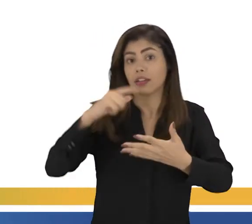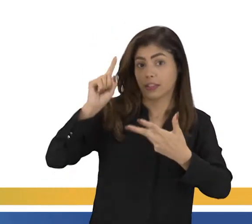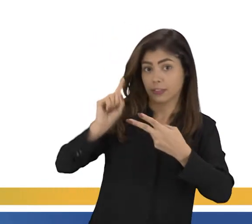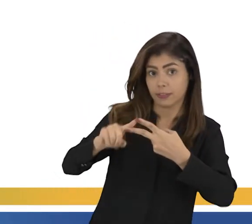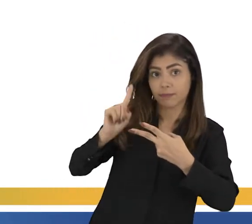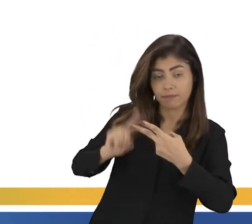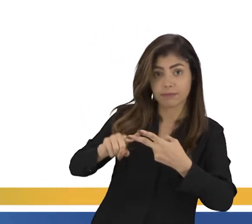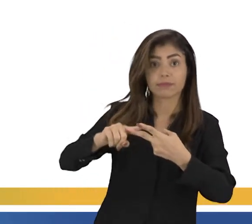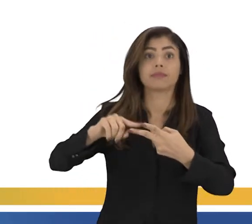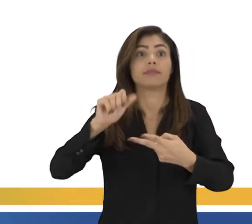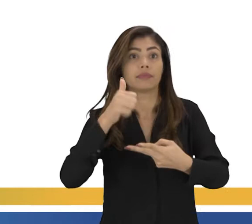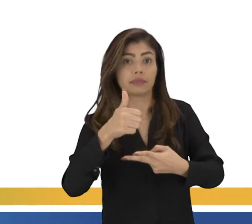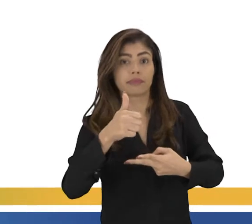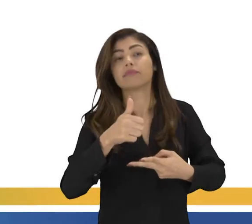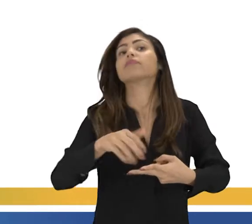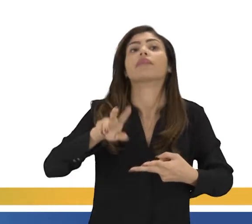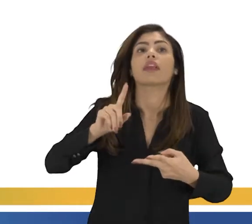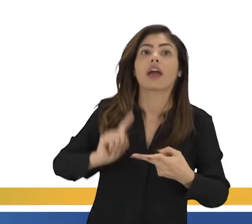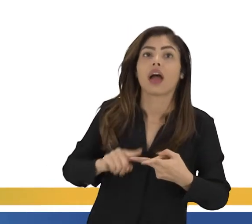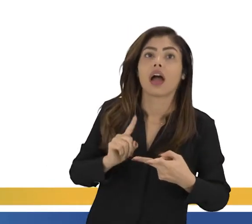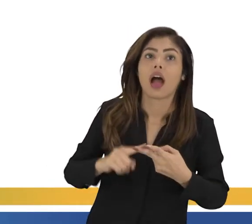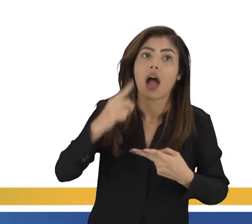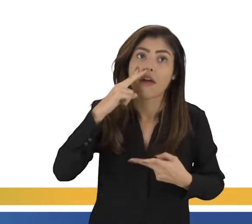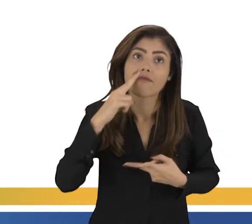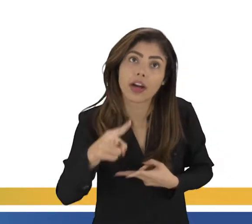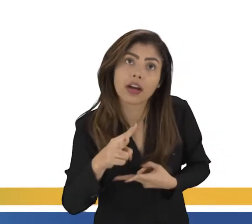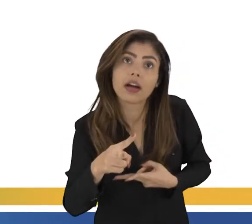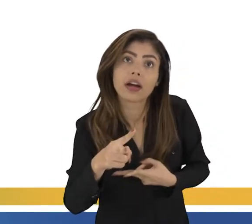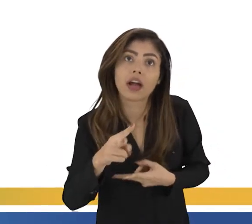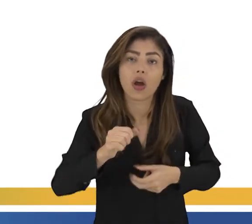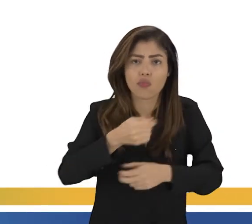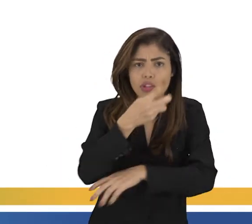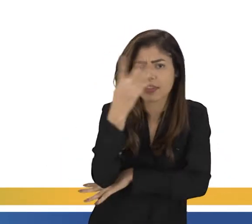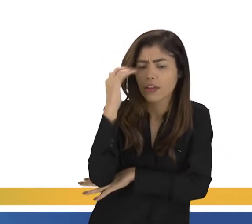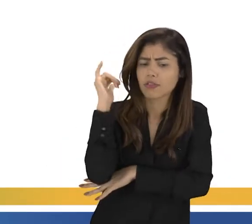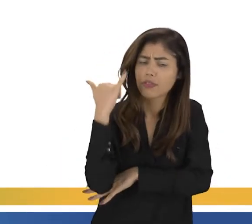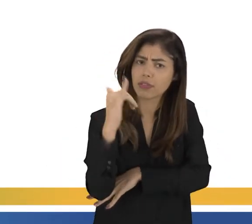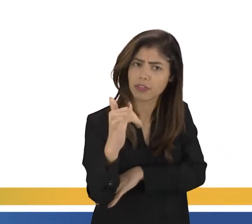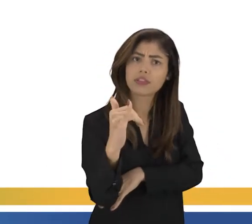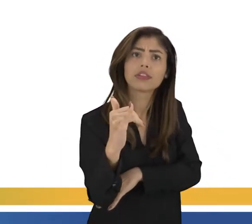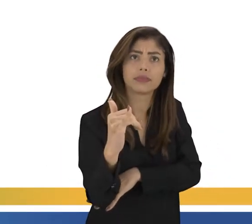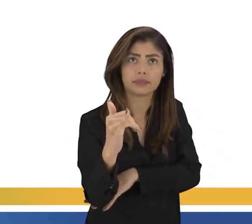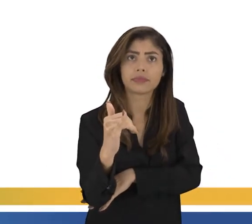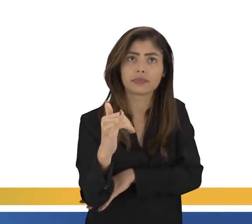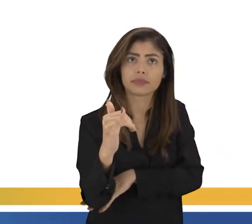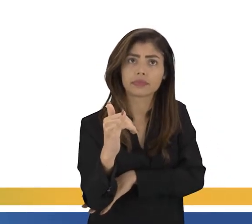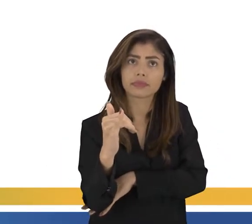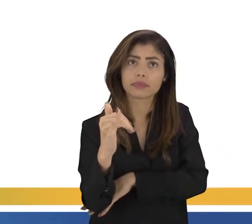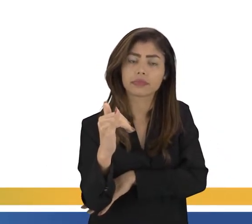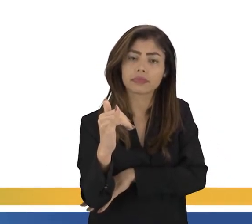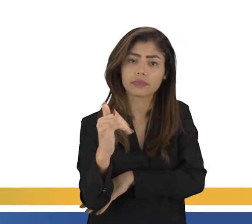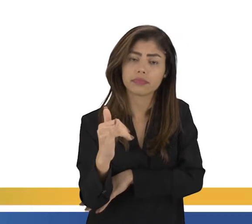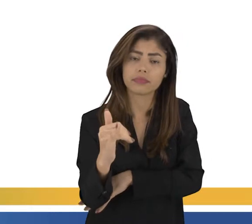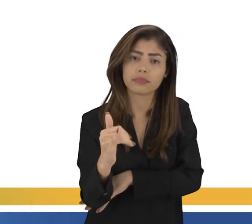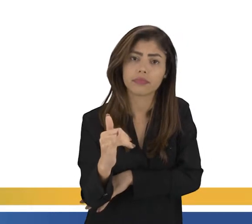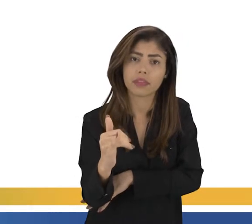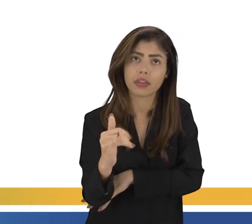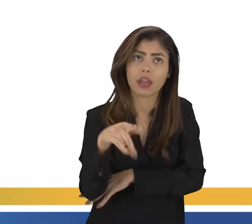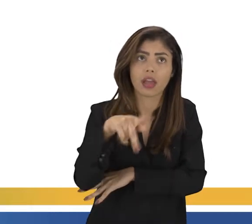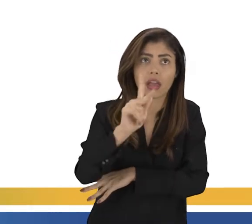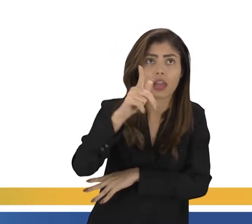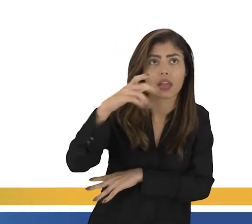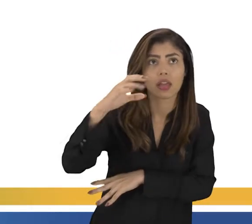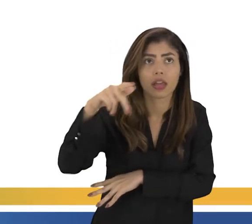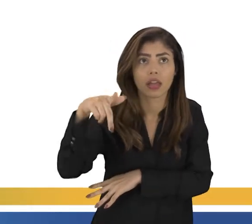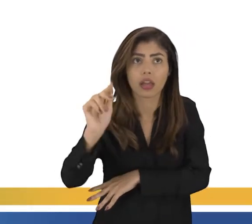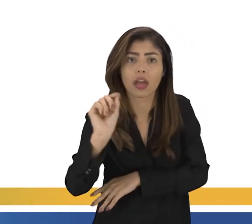secundário, certo? Então vocês estão vendo ali que a quantidade de energia, a quantidade de energia em quilocaloria